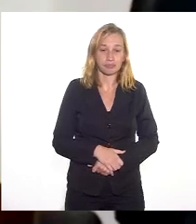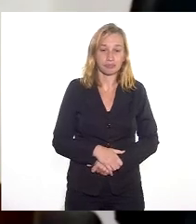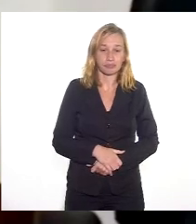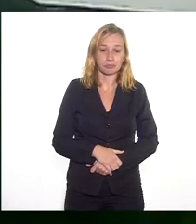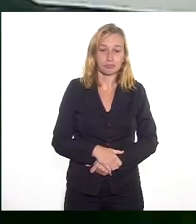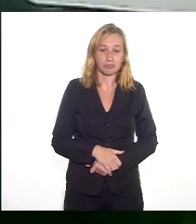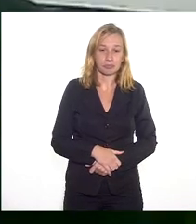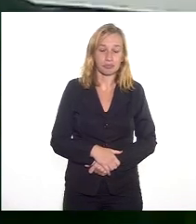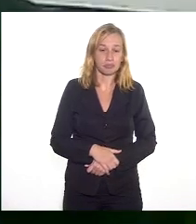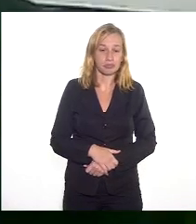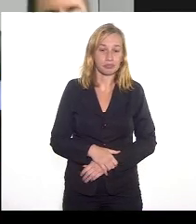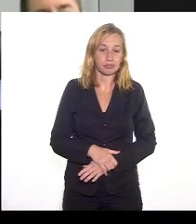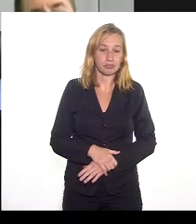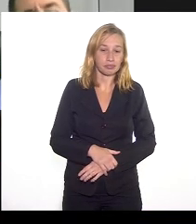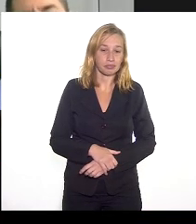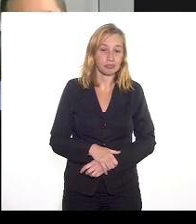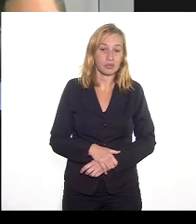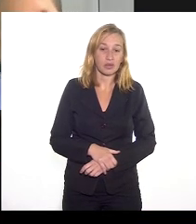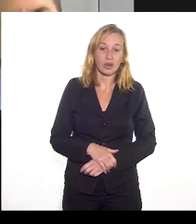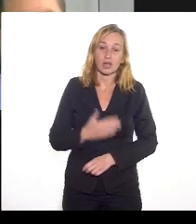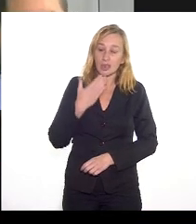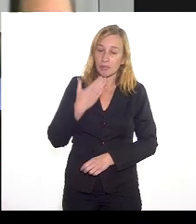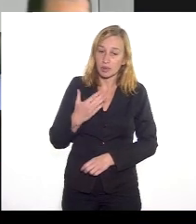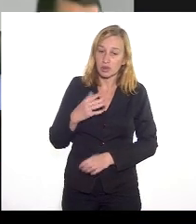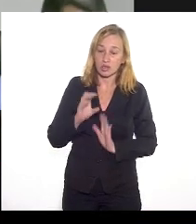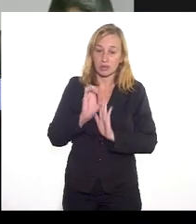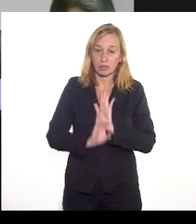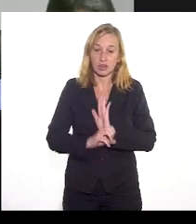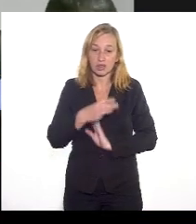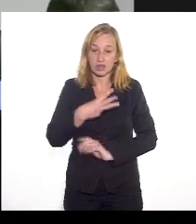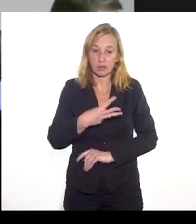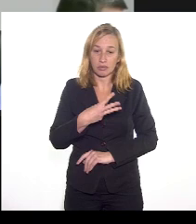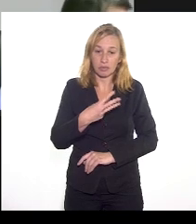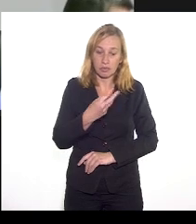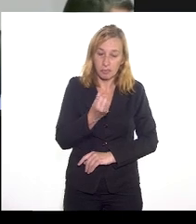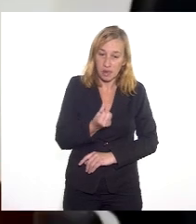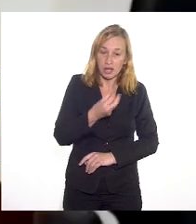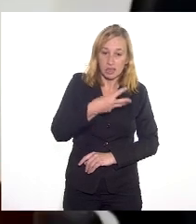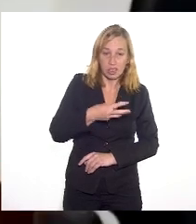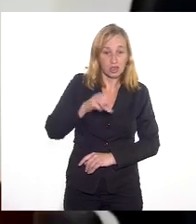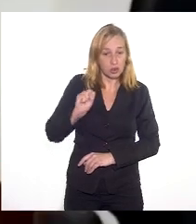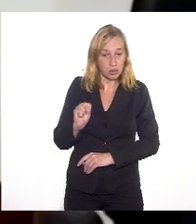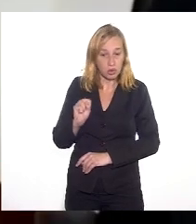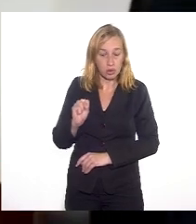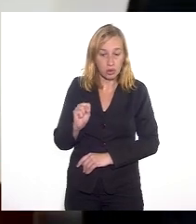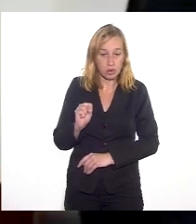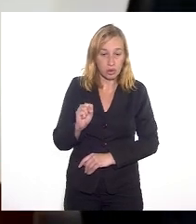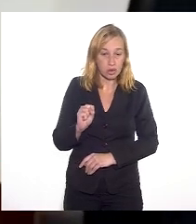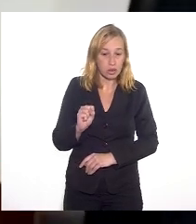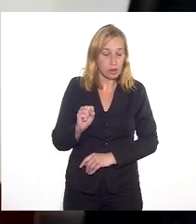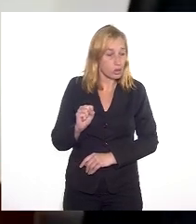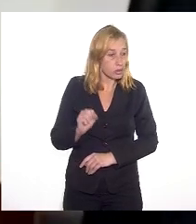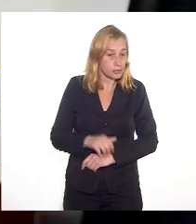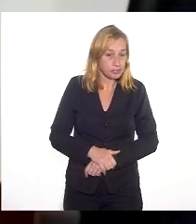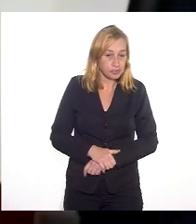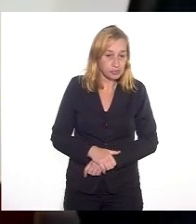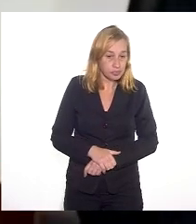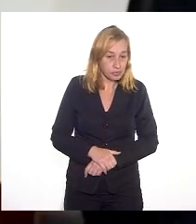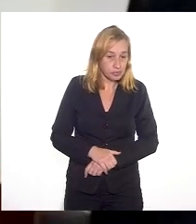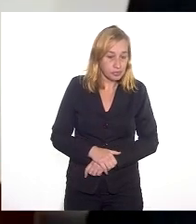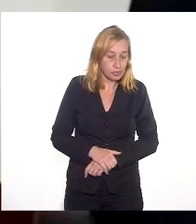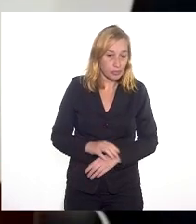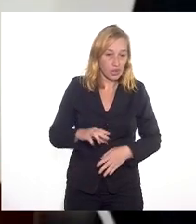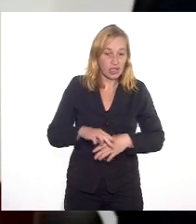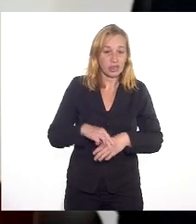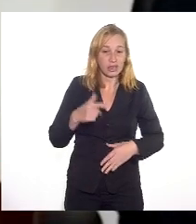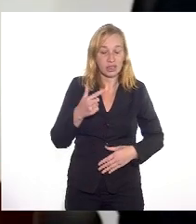É que a deputada Renata... Vossa Excelência está pedindo na emenda 638... Para o senhor de couber, a linha ao inciso 3º do